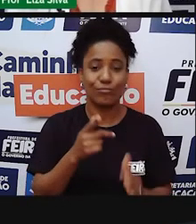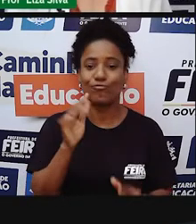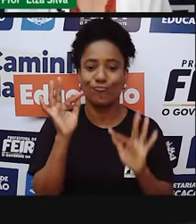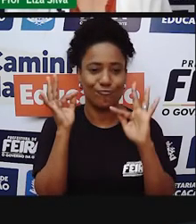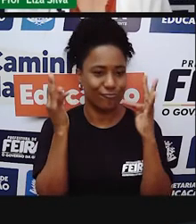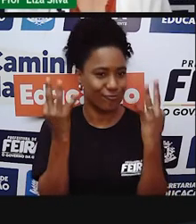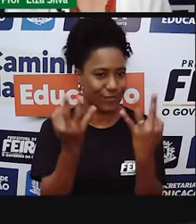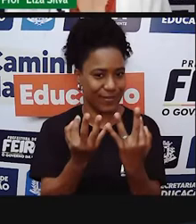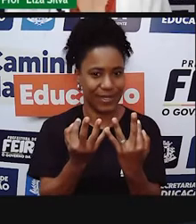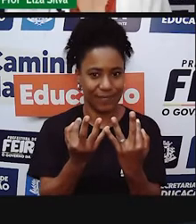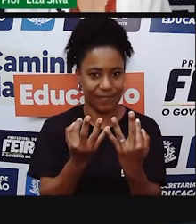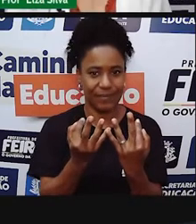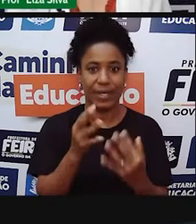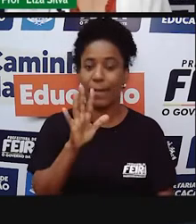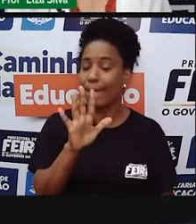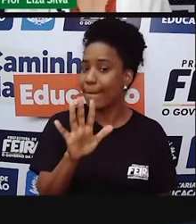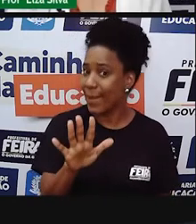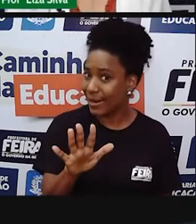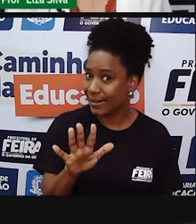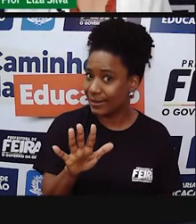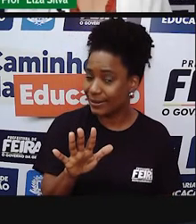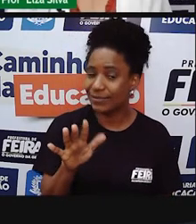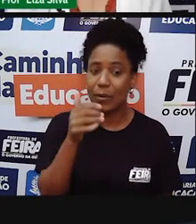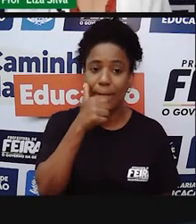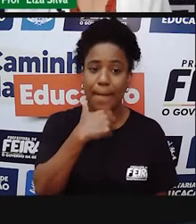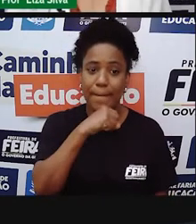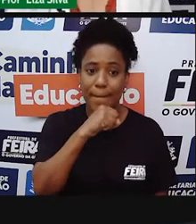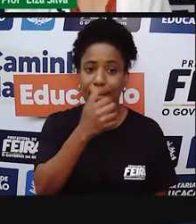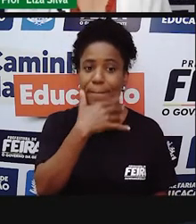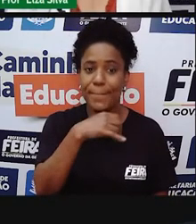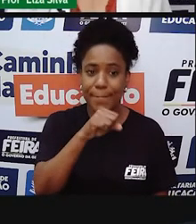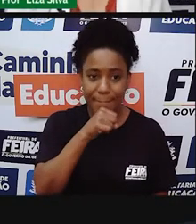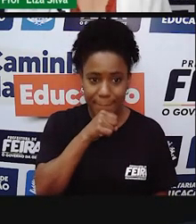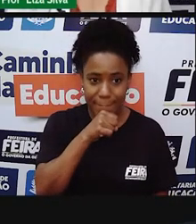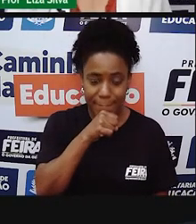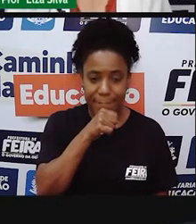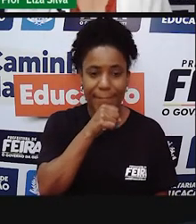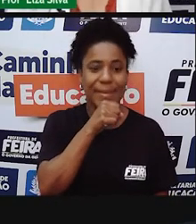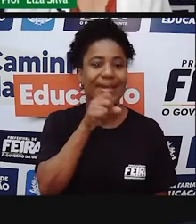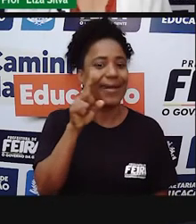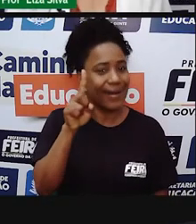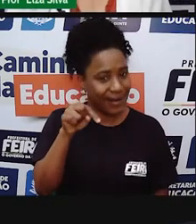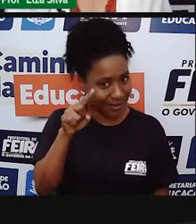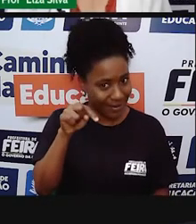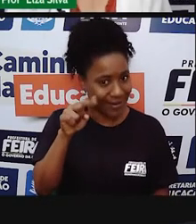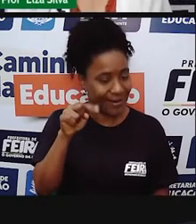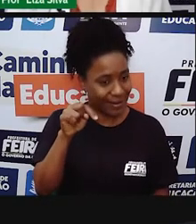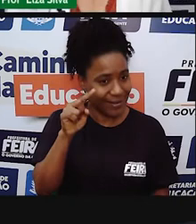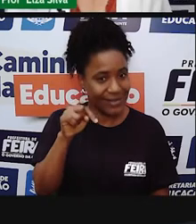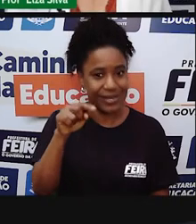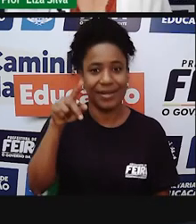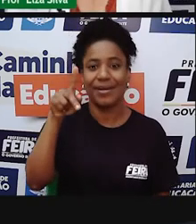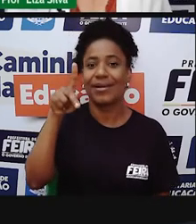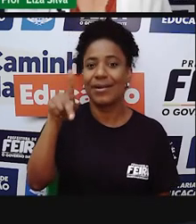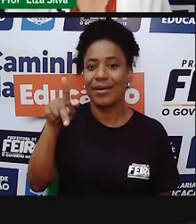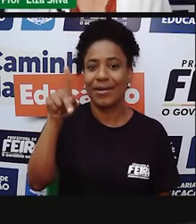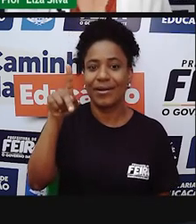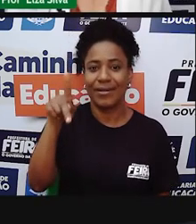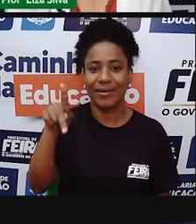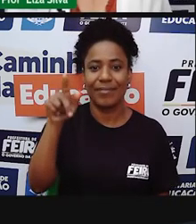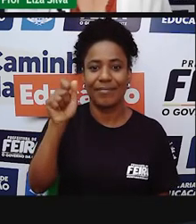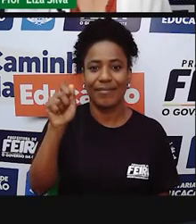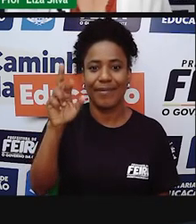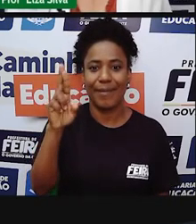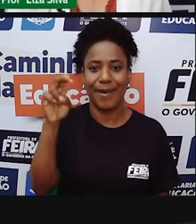Agora, pais, pai e a mãe, quando você chamar os meus pais, você vai chamá-los de